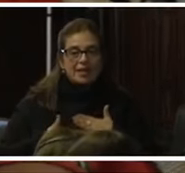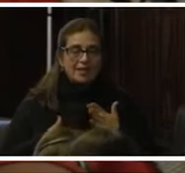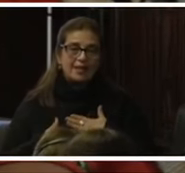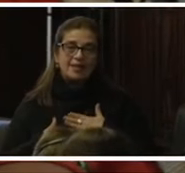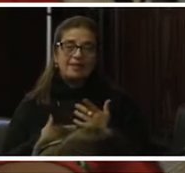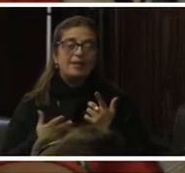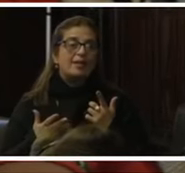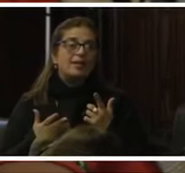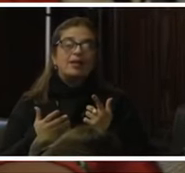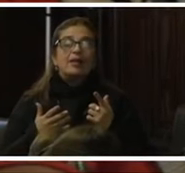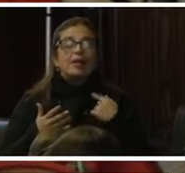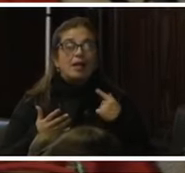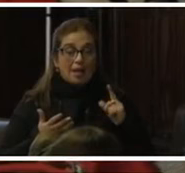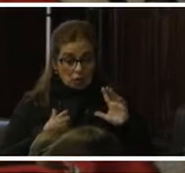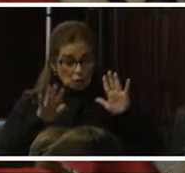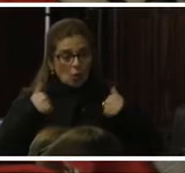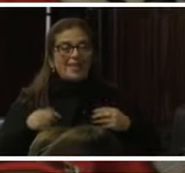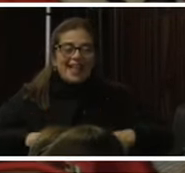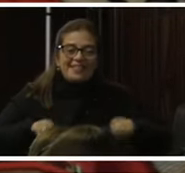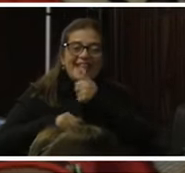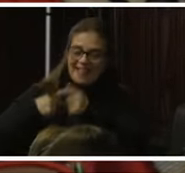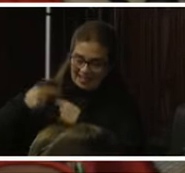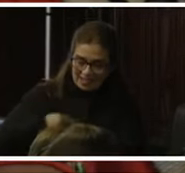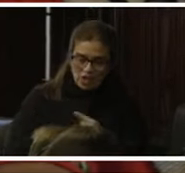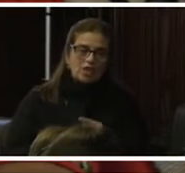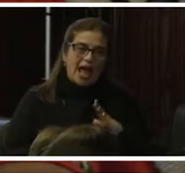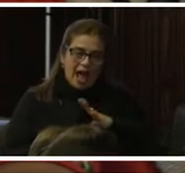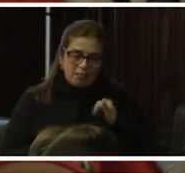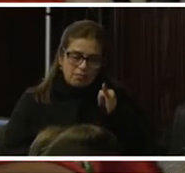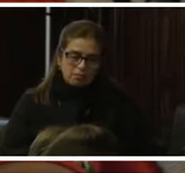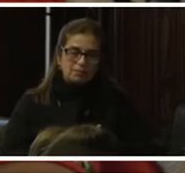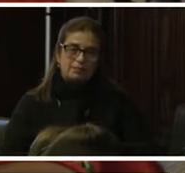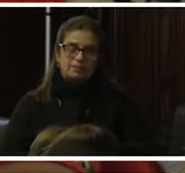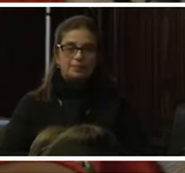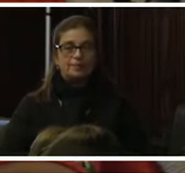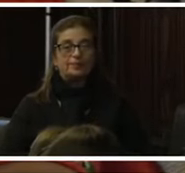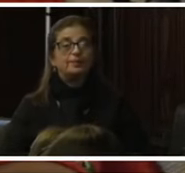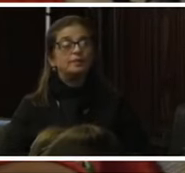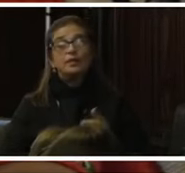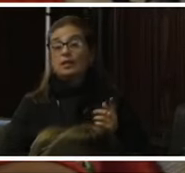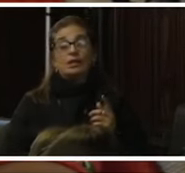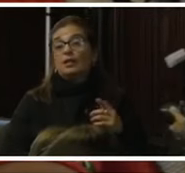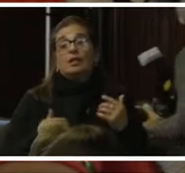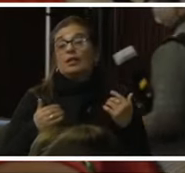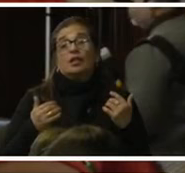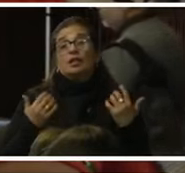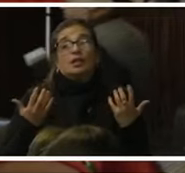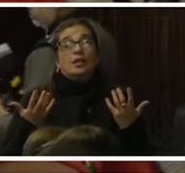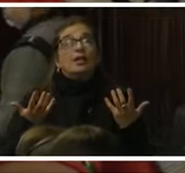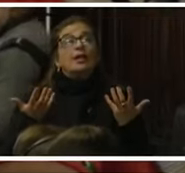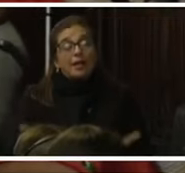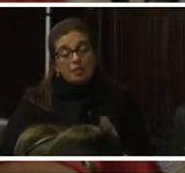pulso da nossa terra tradicionais então nós estamos voltando novo a